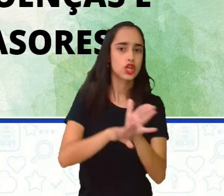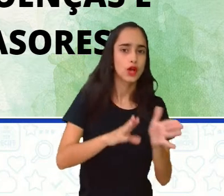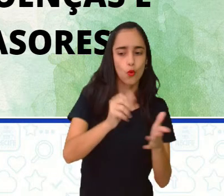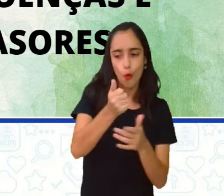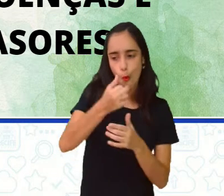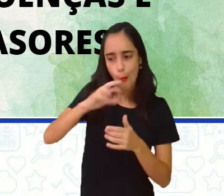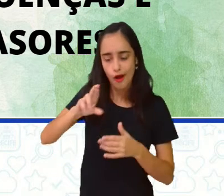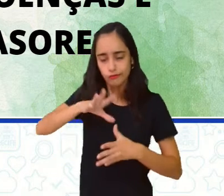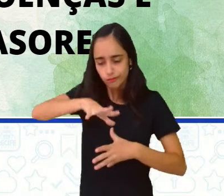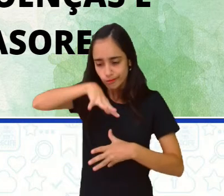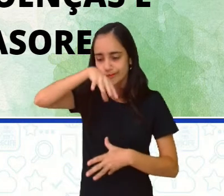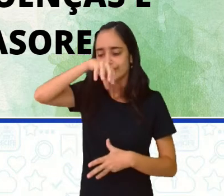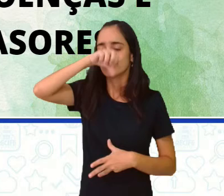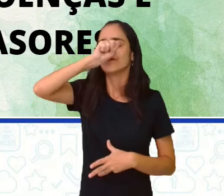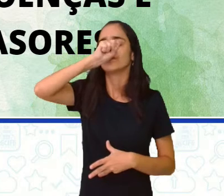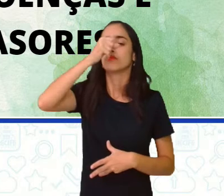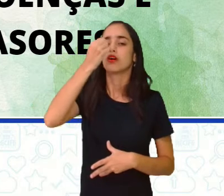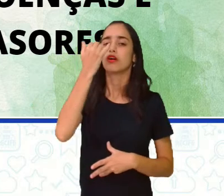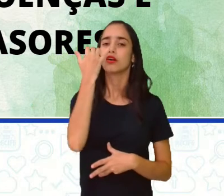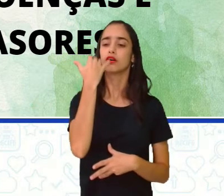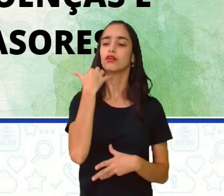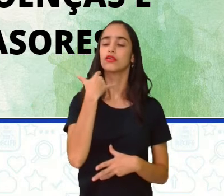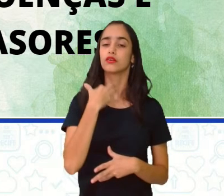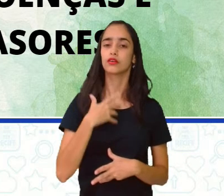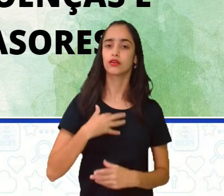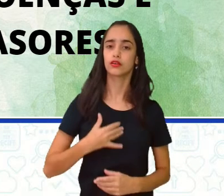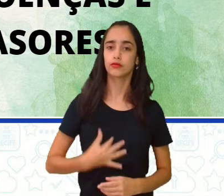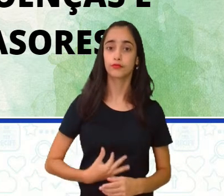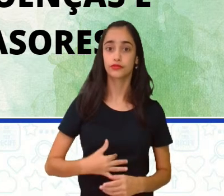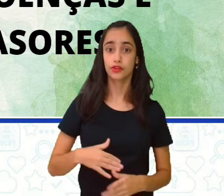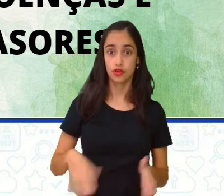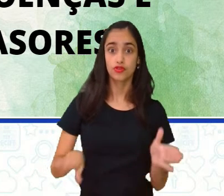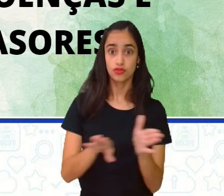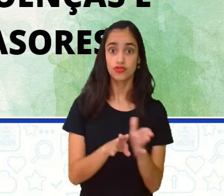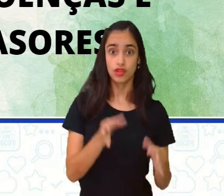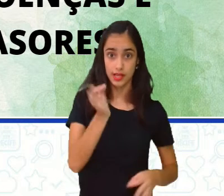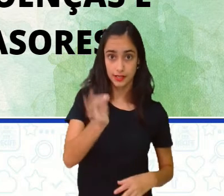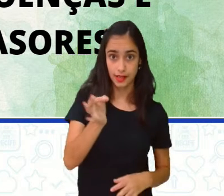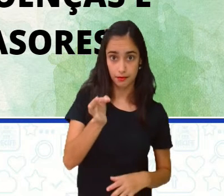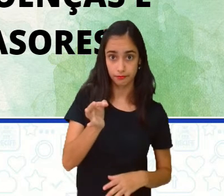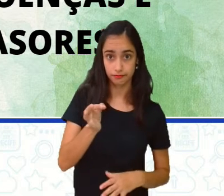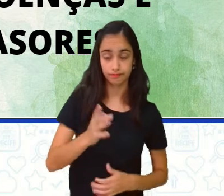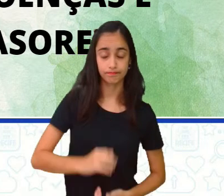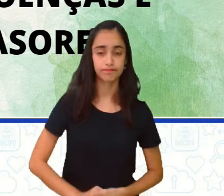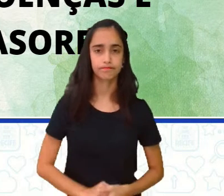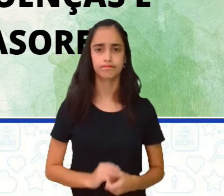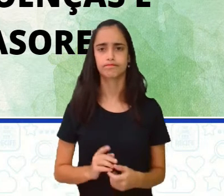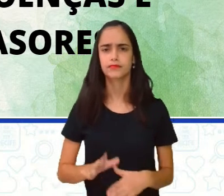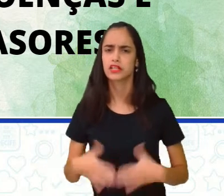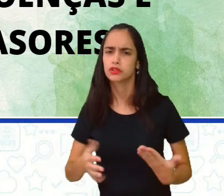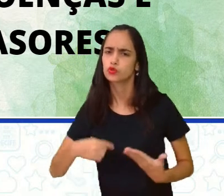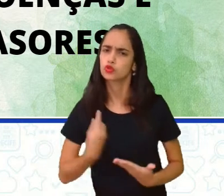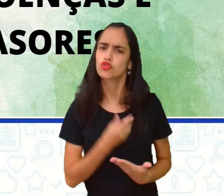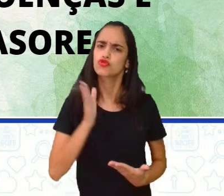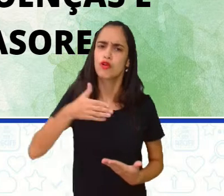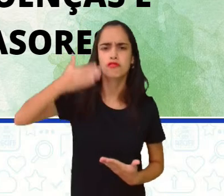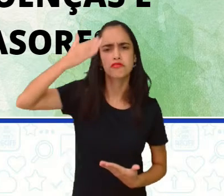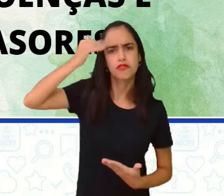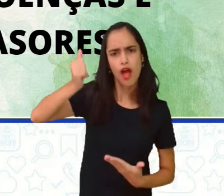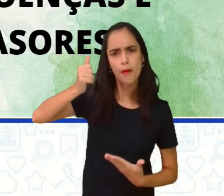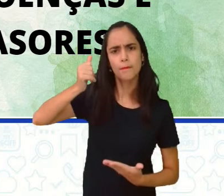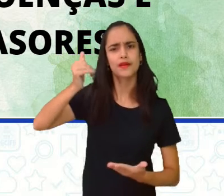funcionamento, está chegando os nutrientes. Então, isso é o lado bom. Mas a gente sabe também que esses órgãos, eles muitas vezes são